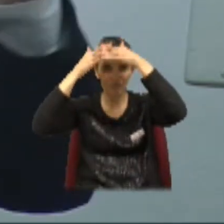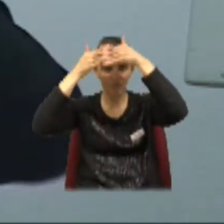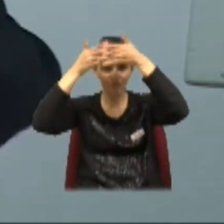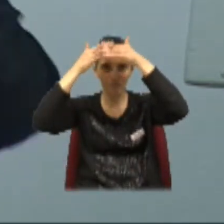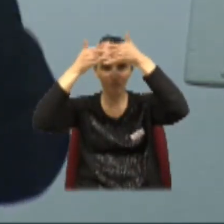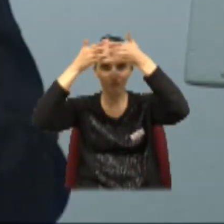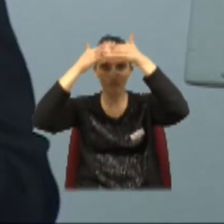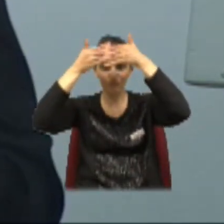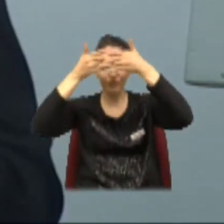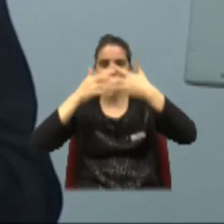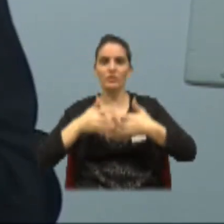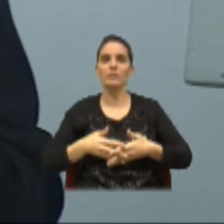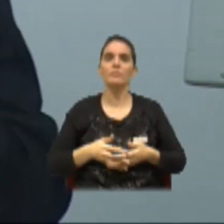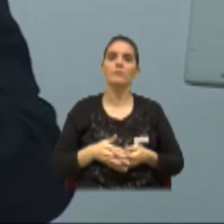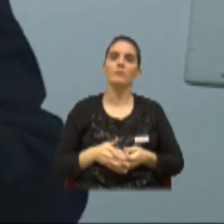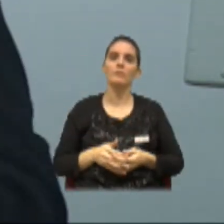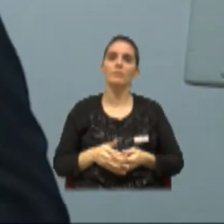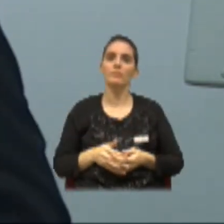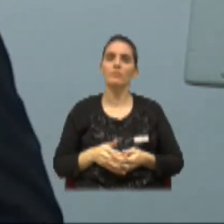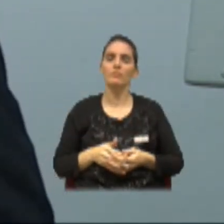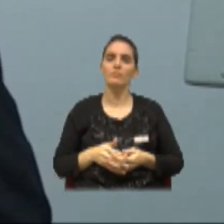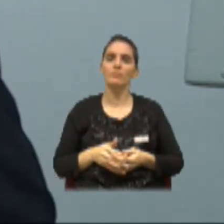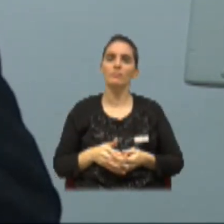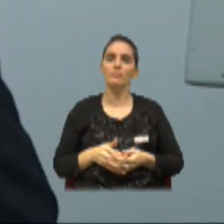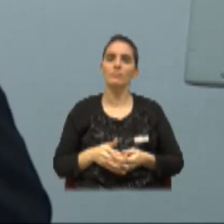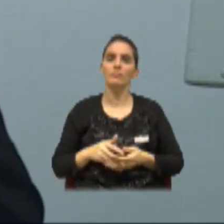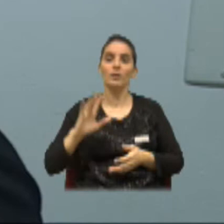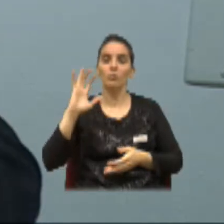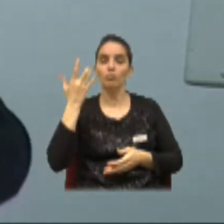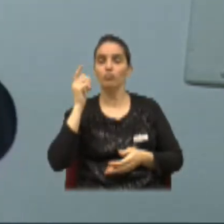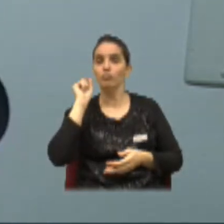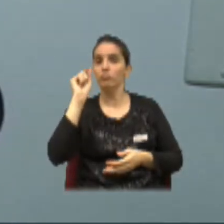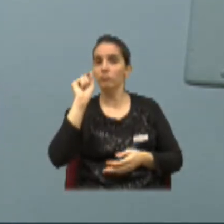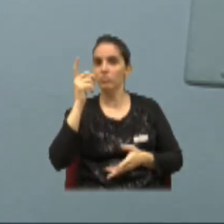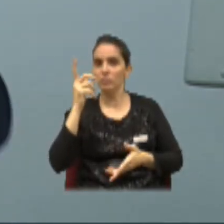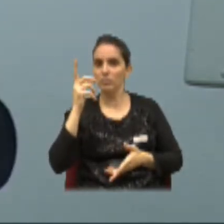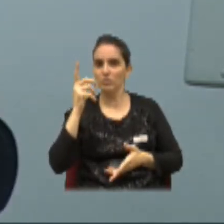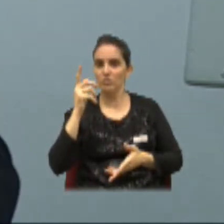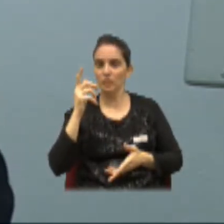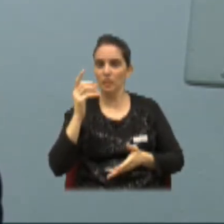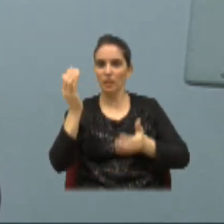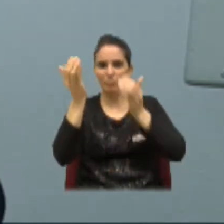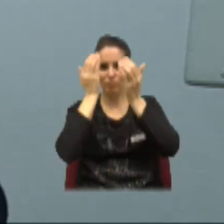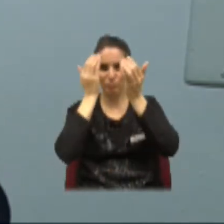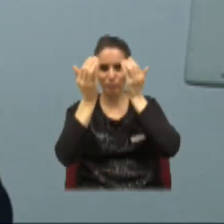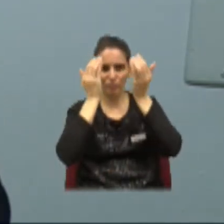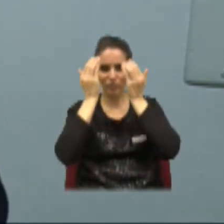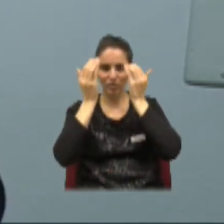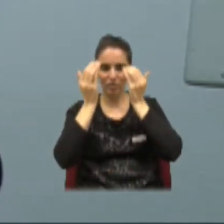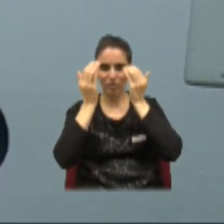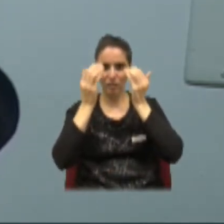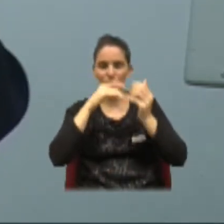numa confusão e, consequentemente, vem abalar psicologicamente,